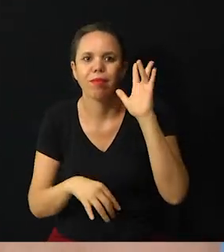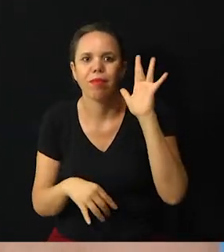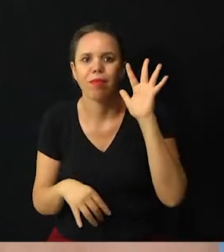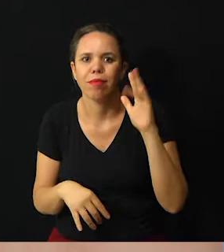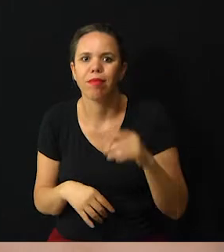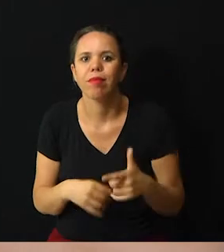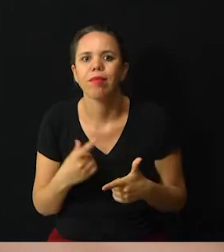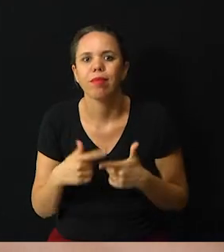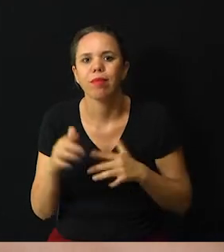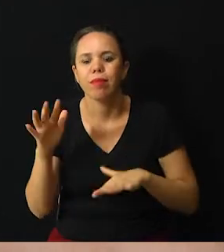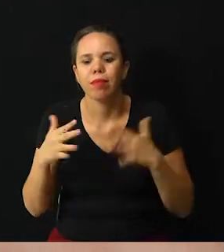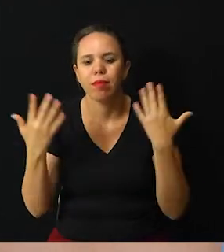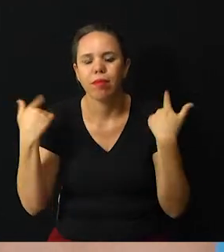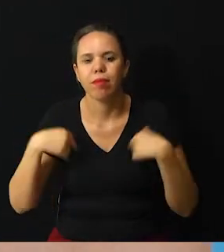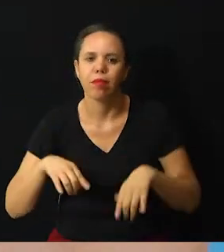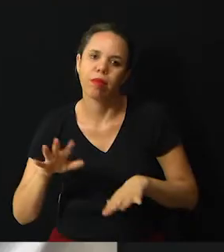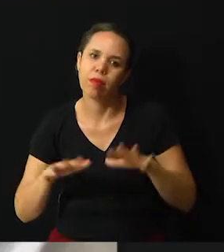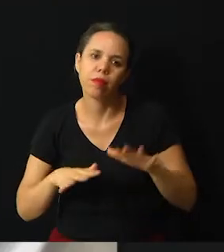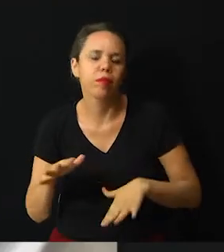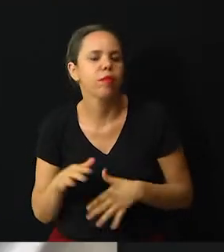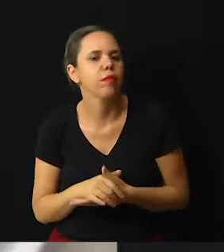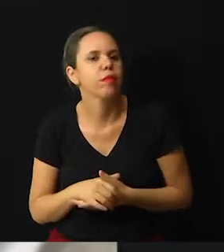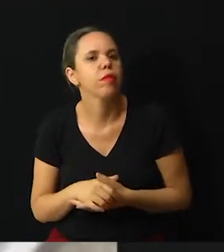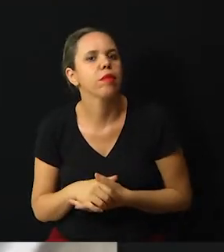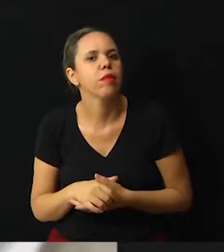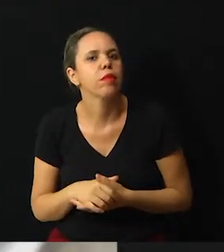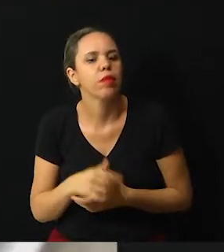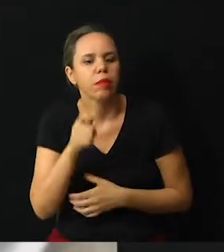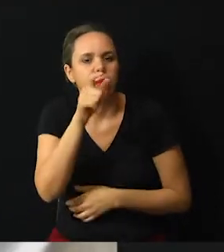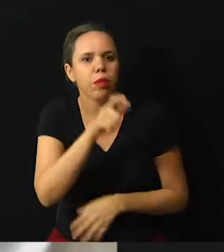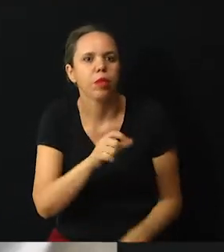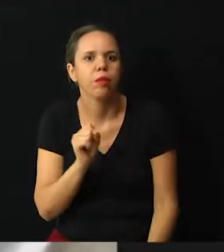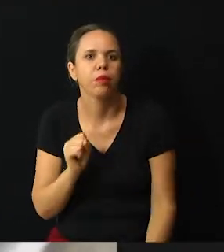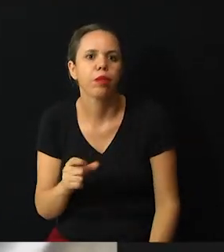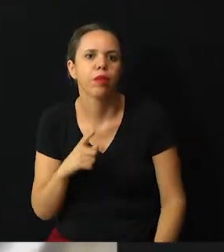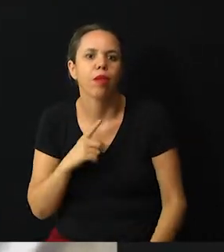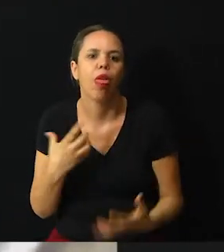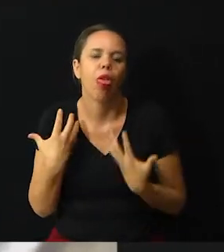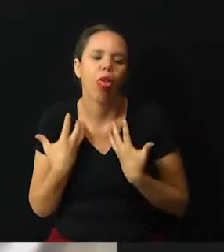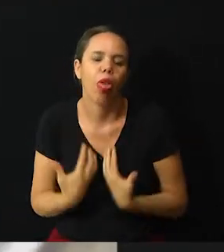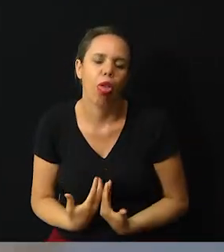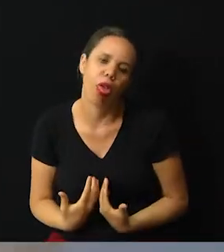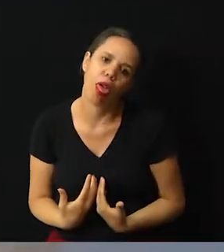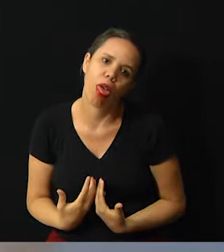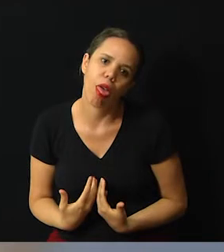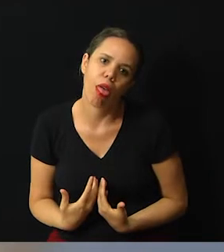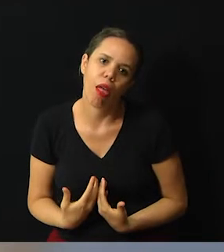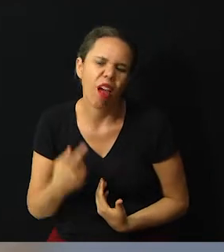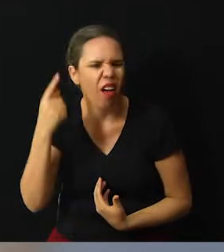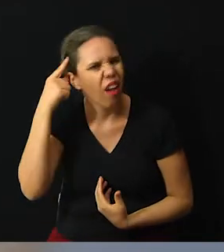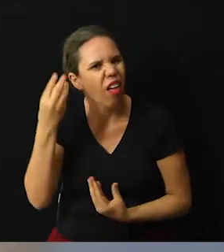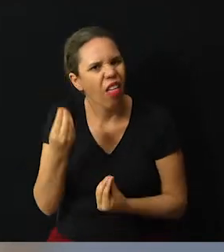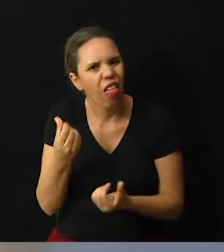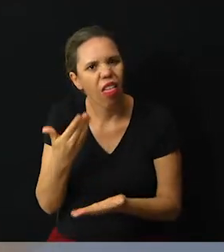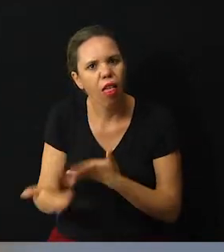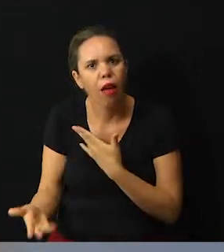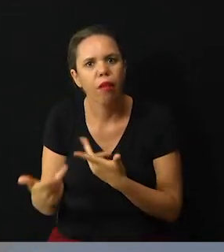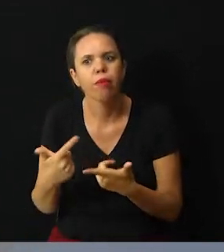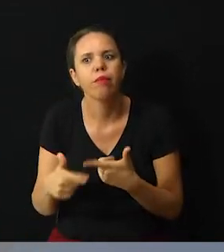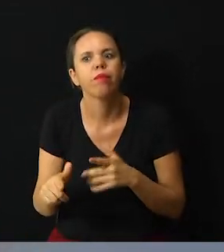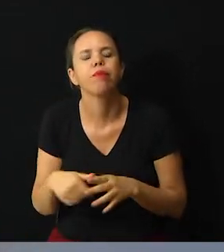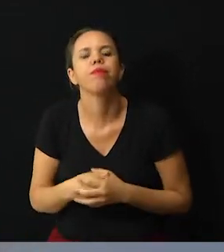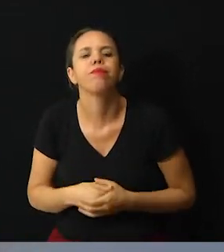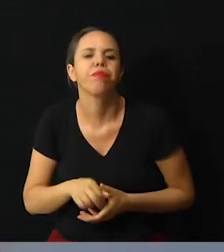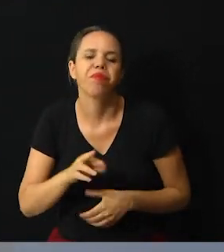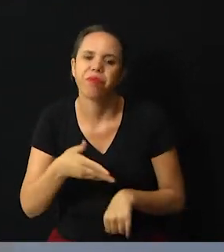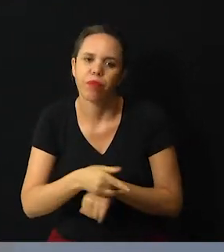mãos, pequenas articulações, eventualmente uma grande articulação também, e o paciente pode ter muito cansaço, o paciente pode ter queda de cabelo, que é uma situação